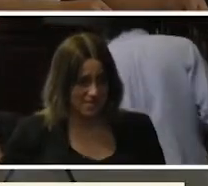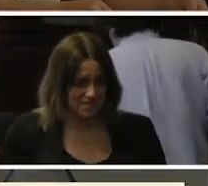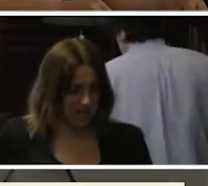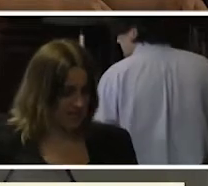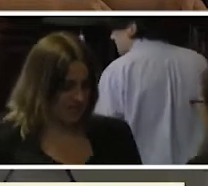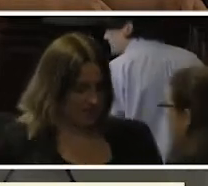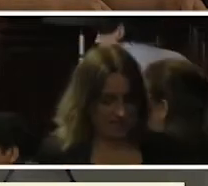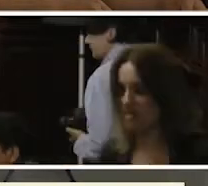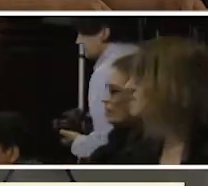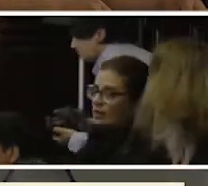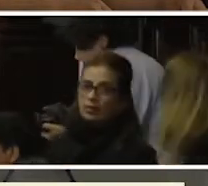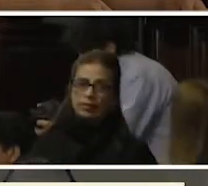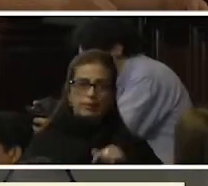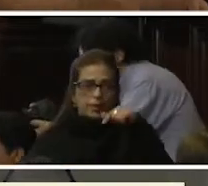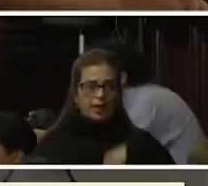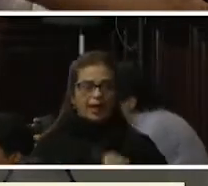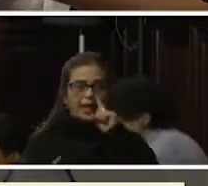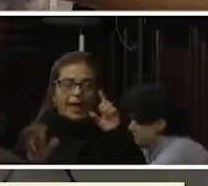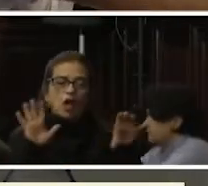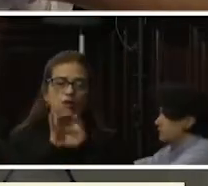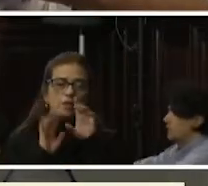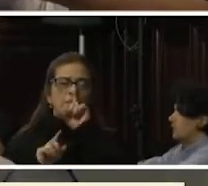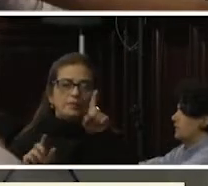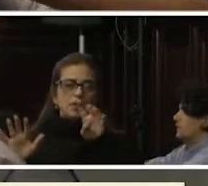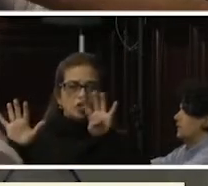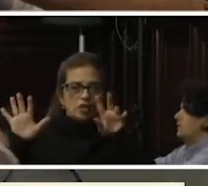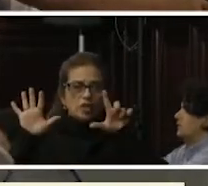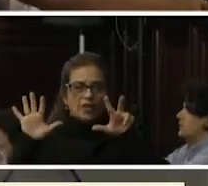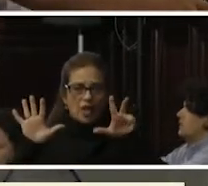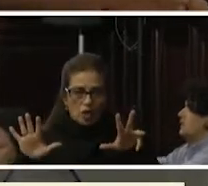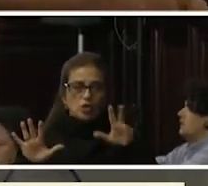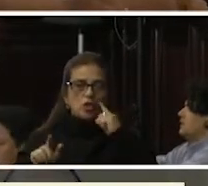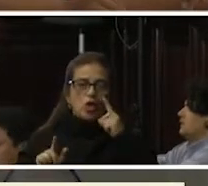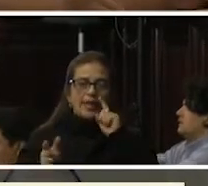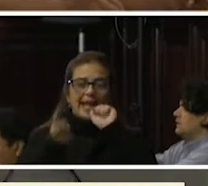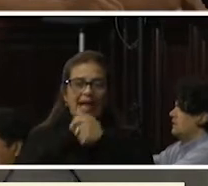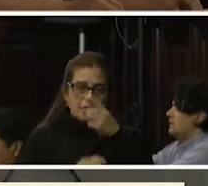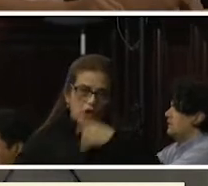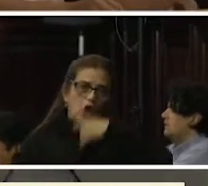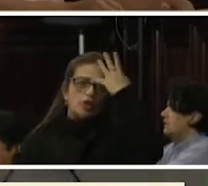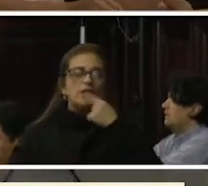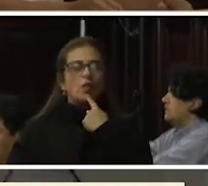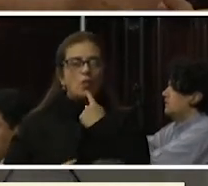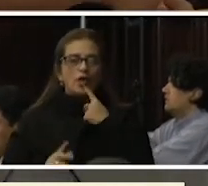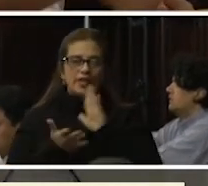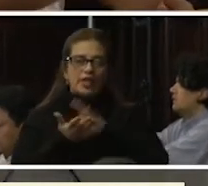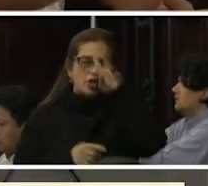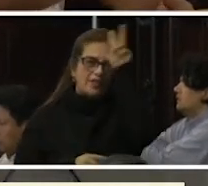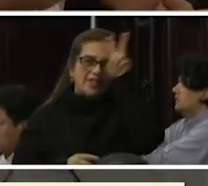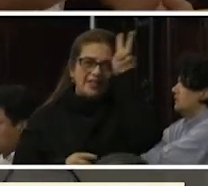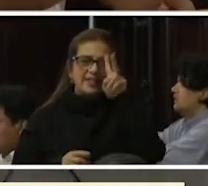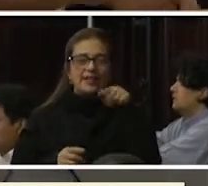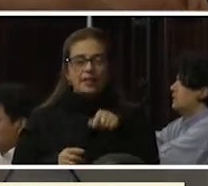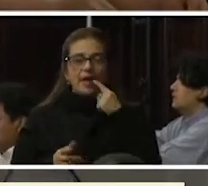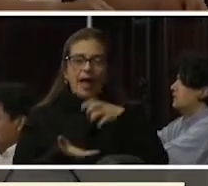Desde a Constituição de 1988, houve uma mudança de concepção da política indigenista no que diz respeito